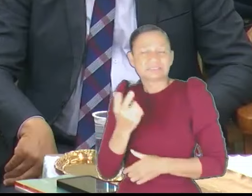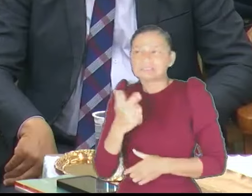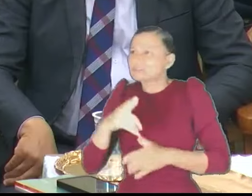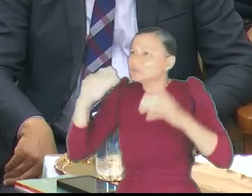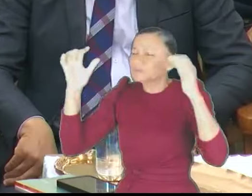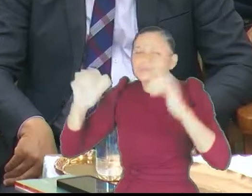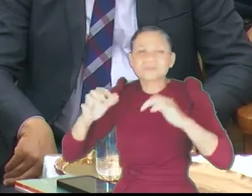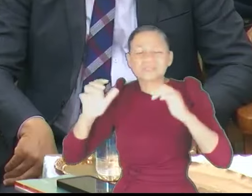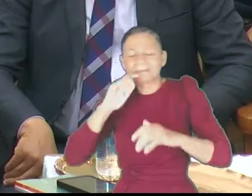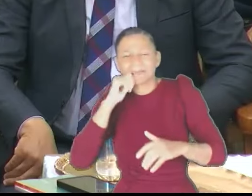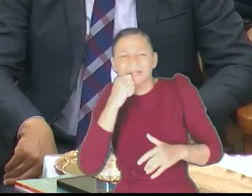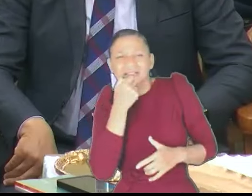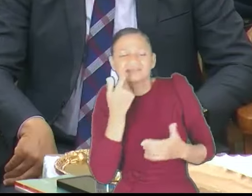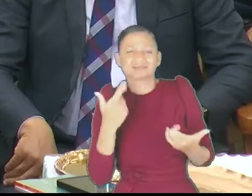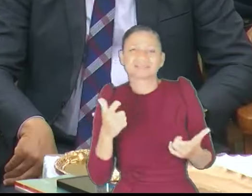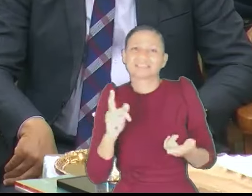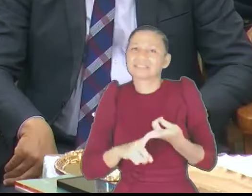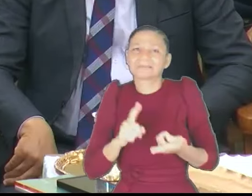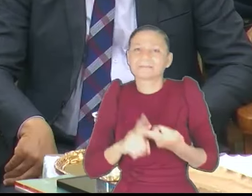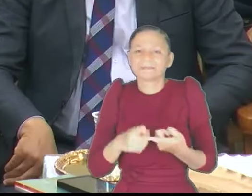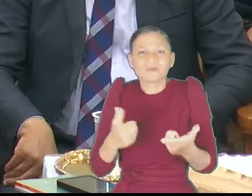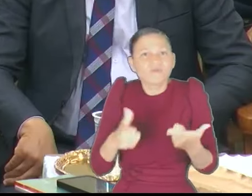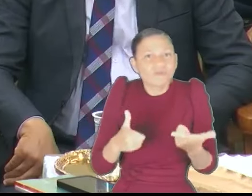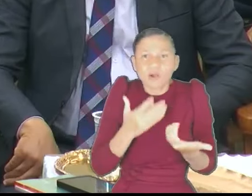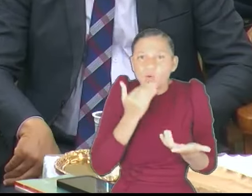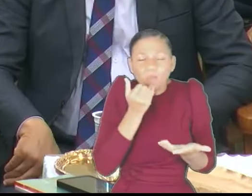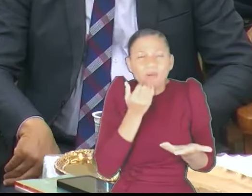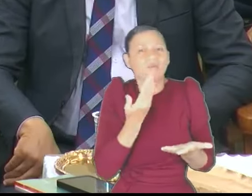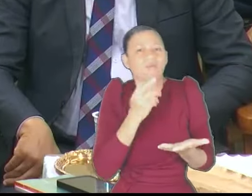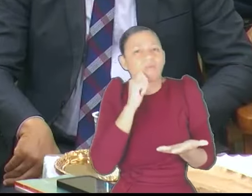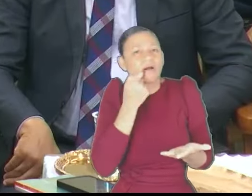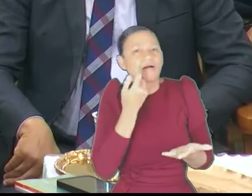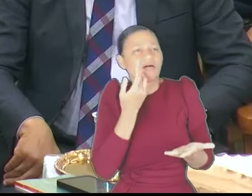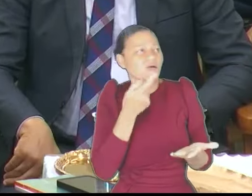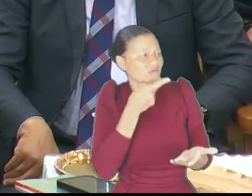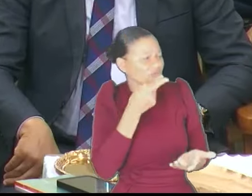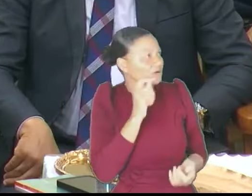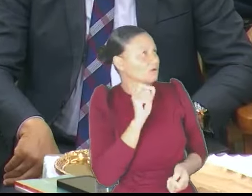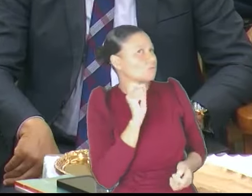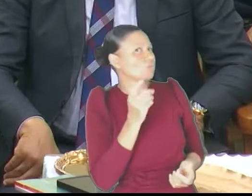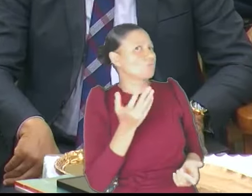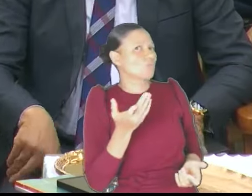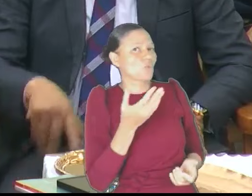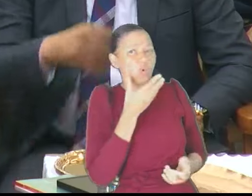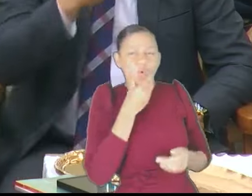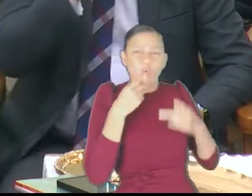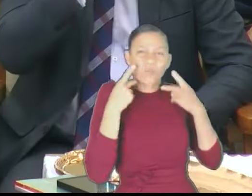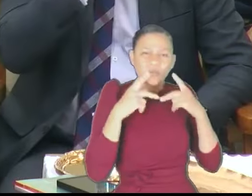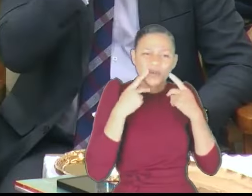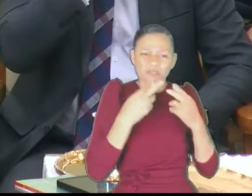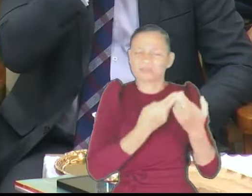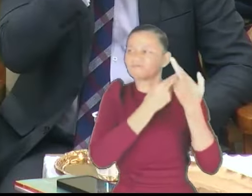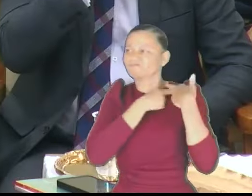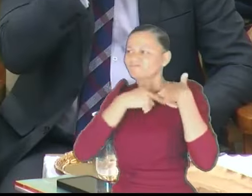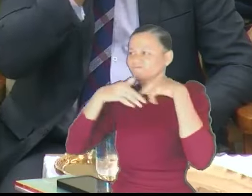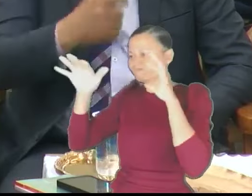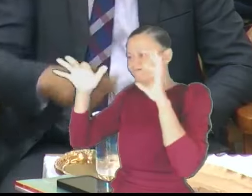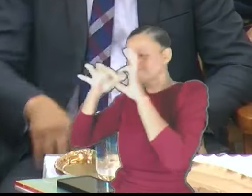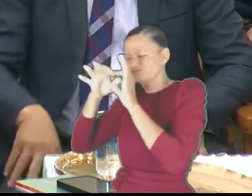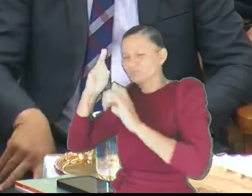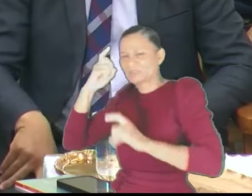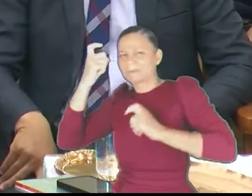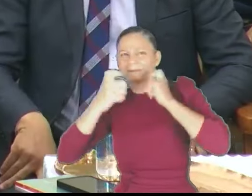ter pão. E se não vai ter pão, ele também não vai ter pão. Mas quem foi que falou que o pregador que tem compromisso com Deus e a palavra, ele está